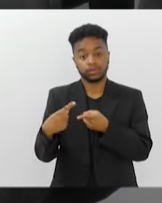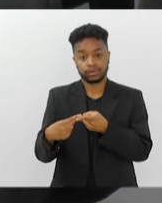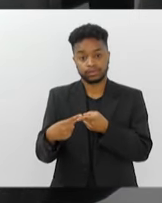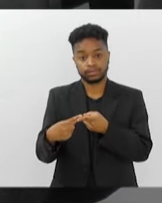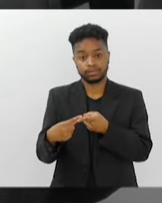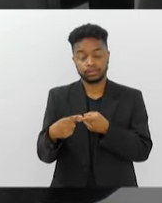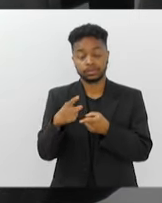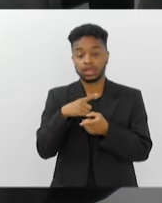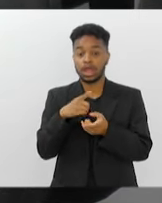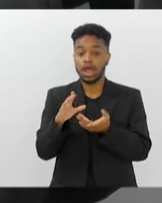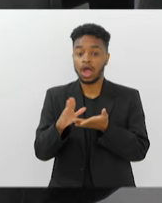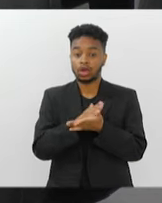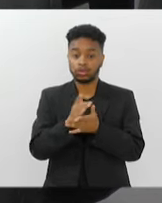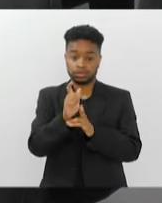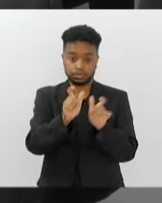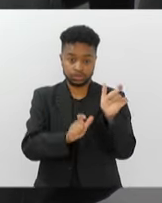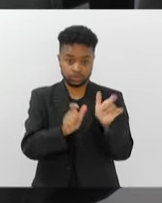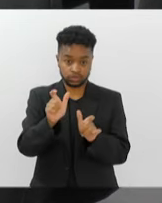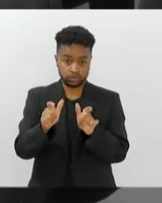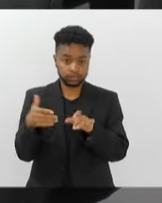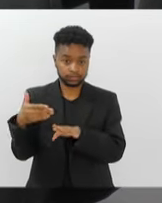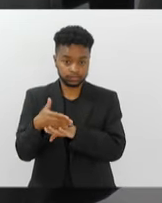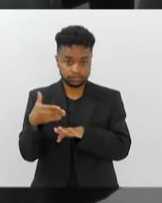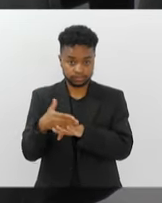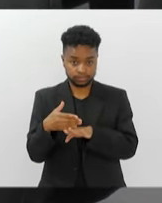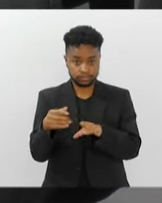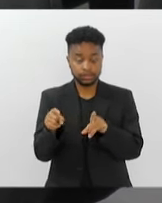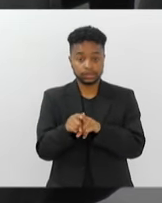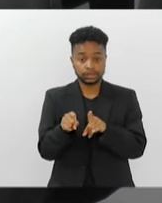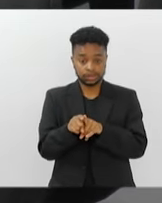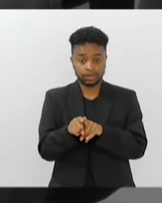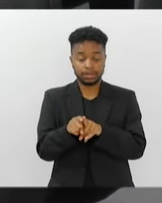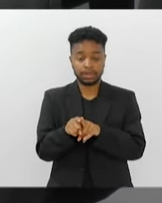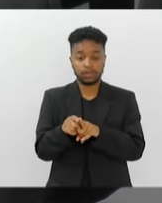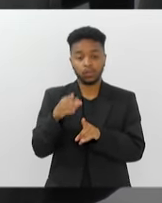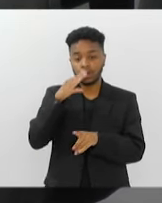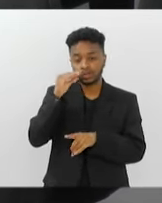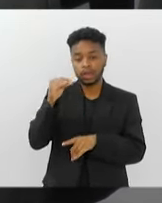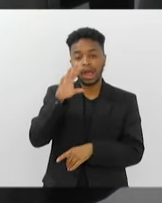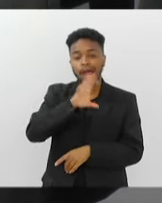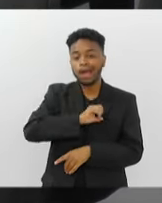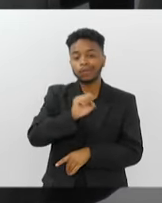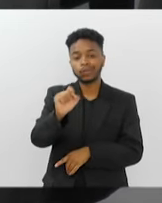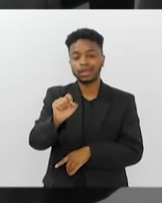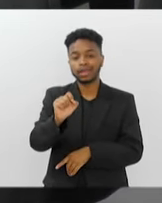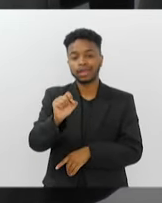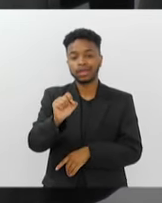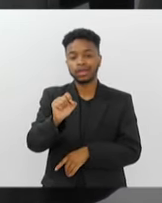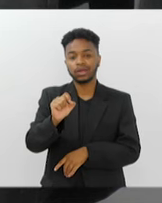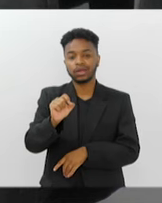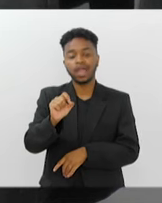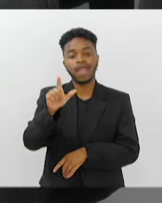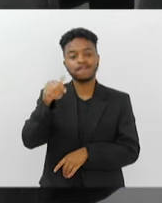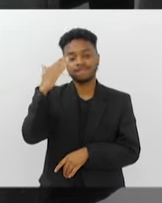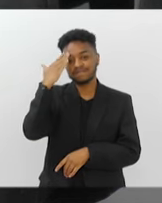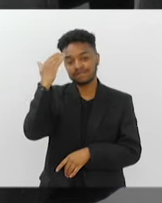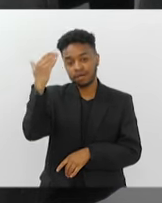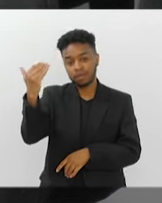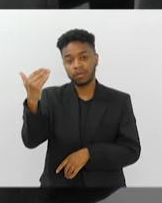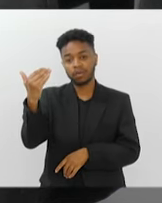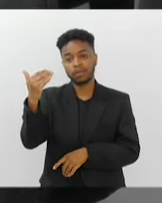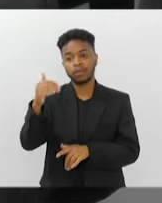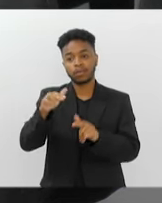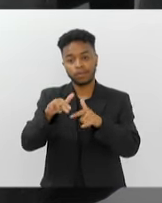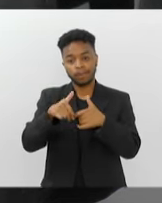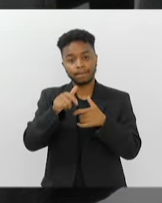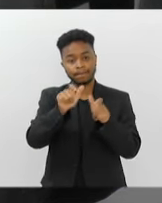algumas figuras que ali aparecerão e que são Ídolos dos adolescentes são mundialmente eh conhecidos como